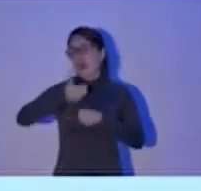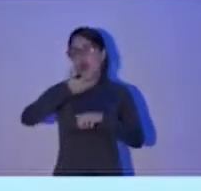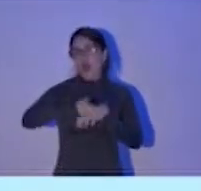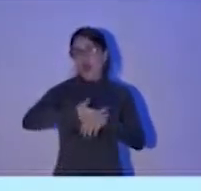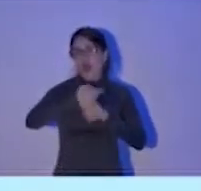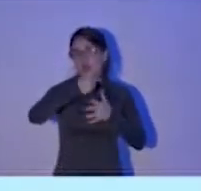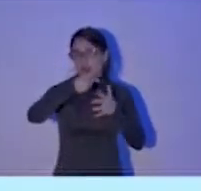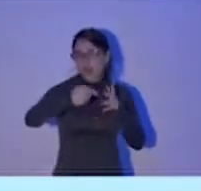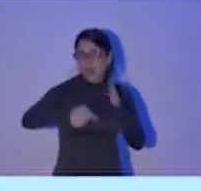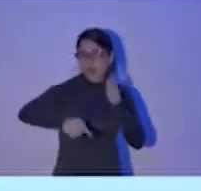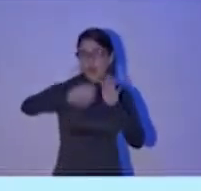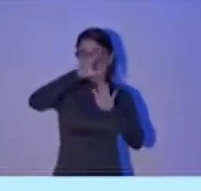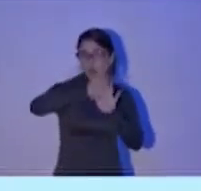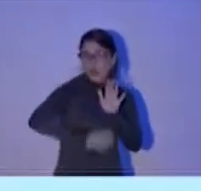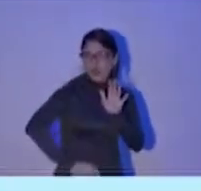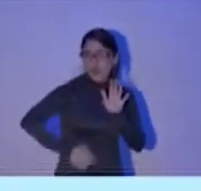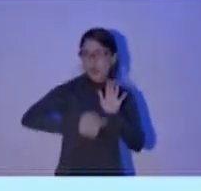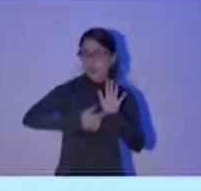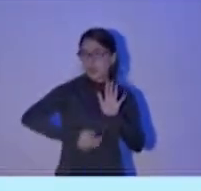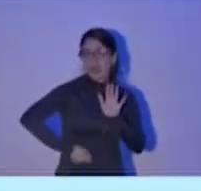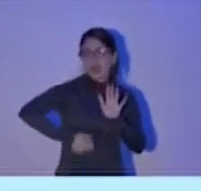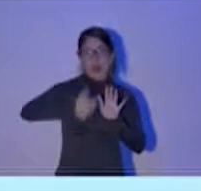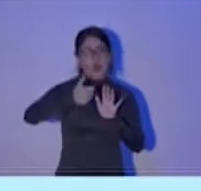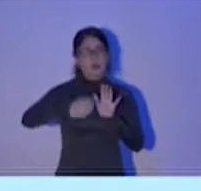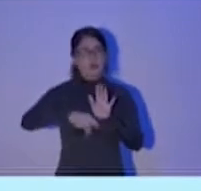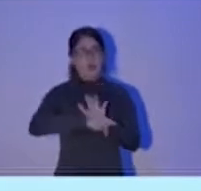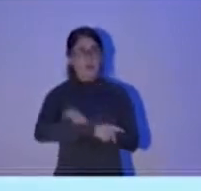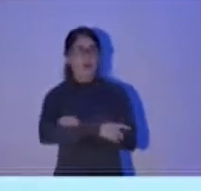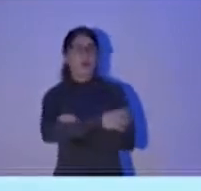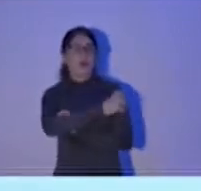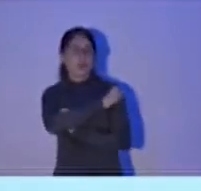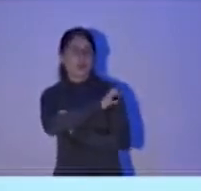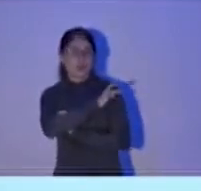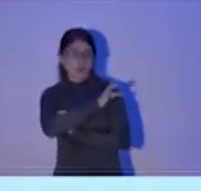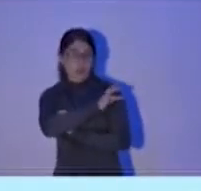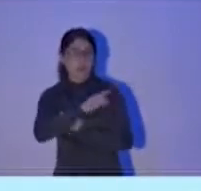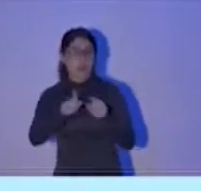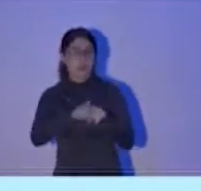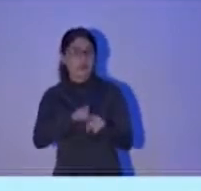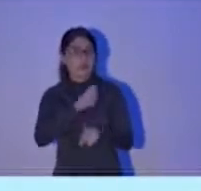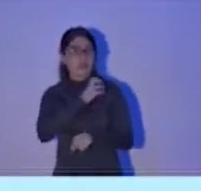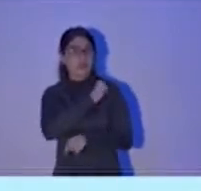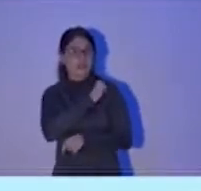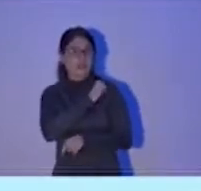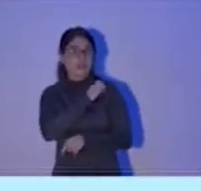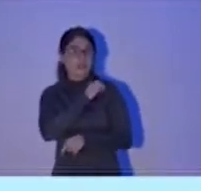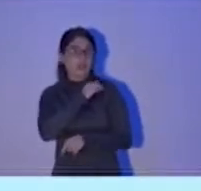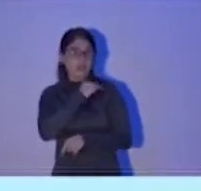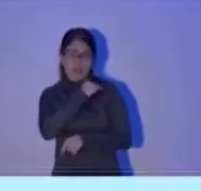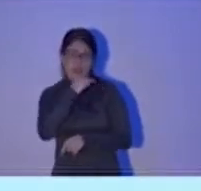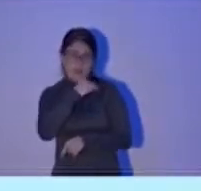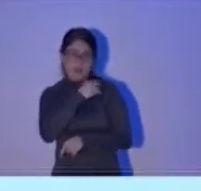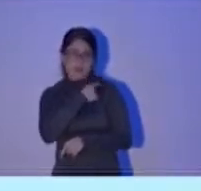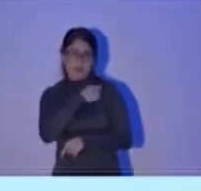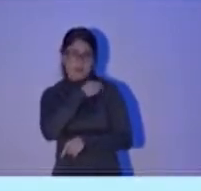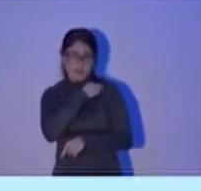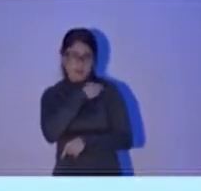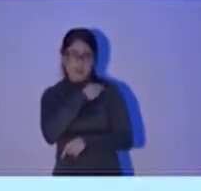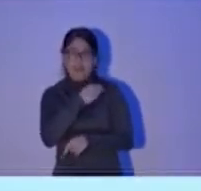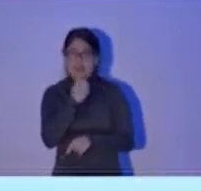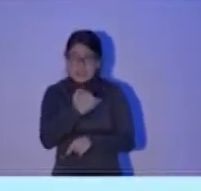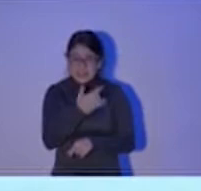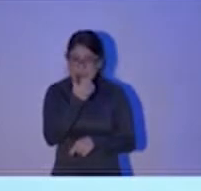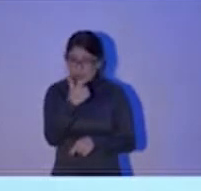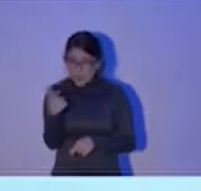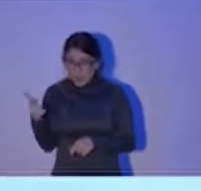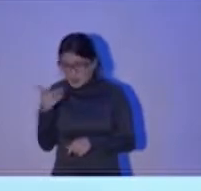ensino fundamental, né, Luiz? E para o ensino médio. Se nós não tivermos pessoas capacitadas para implementar essa